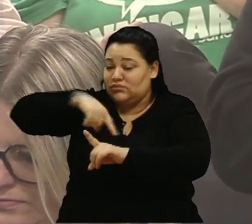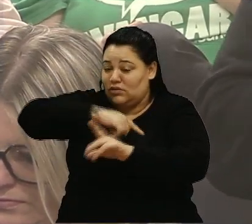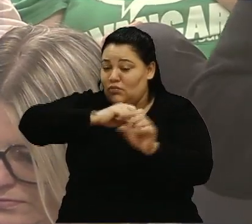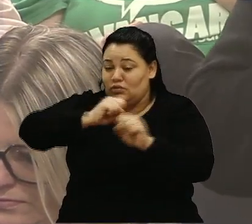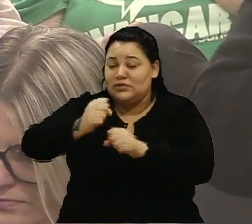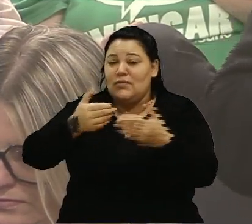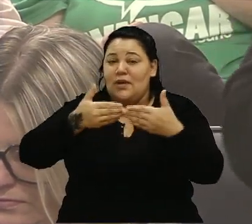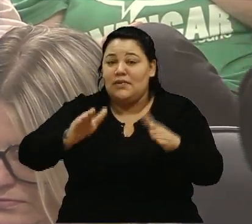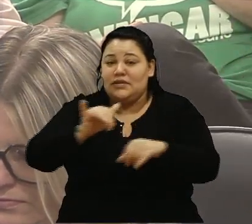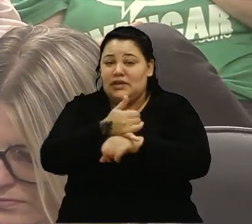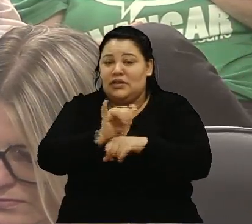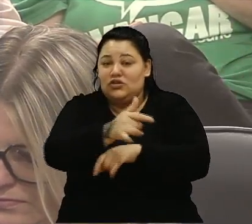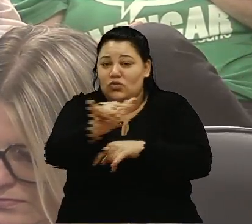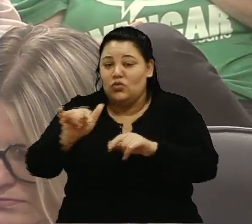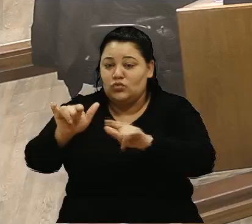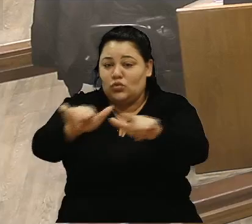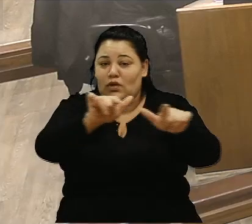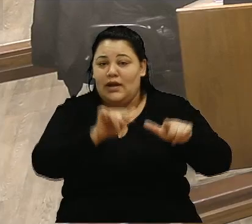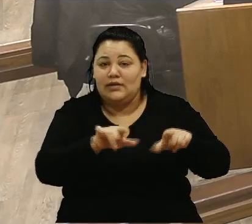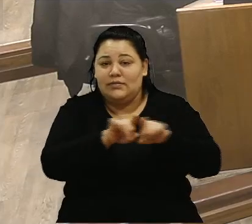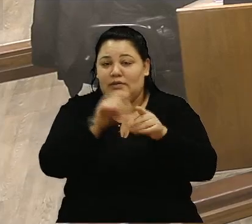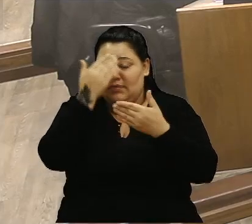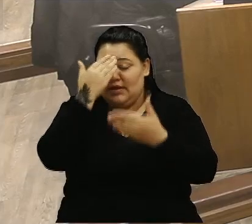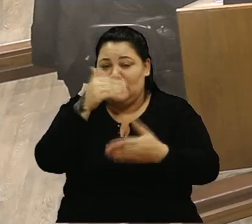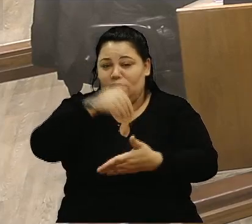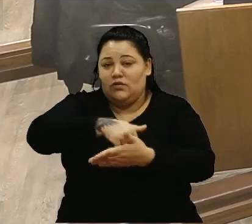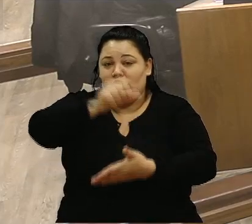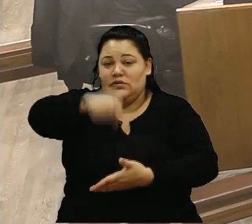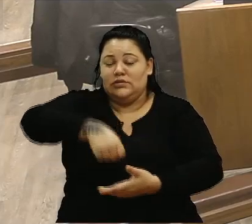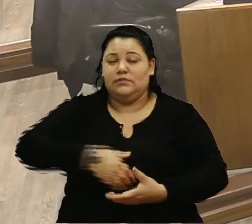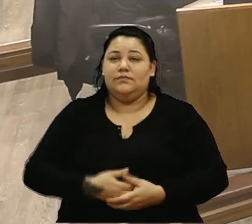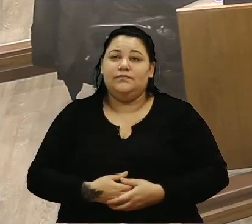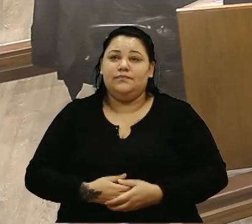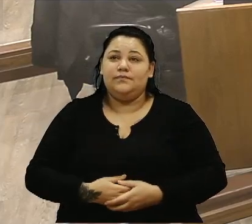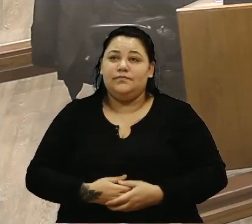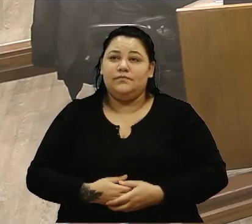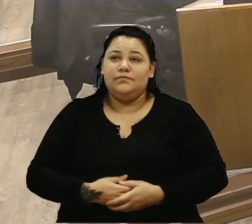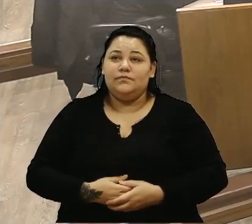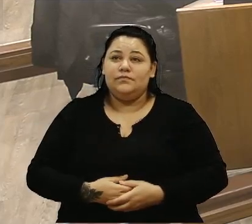estratégias em outros lugares. Obrigado, presidente. Voto sim. Obrigado, vereador Rafael Bueno. Em declaração de voto, o vereador Edson da